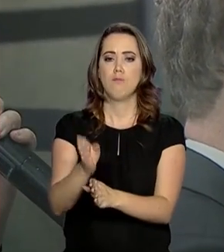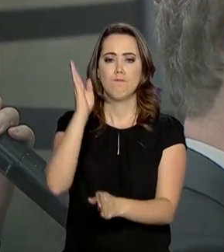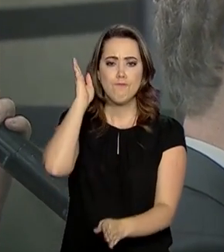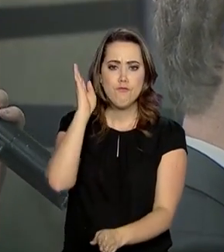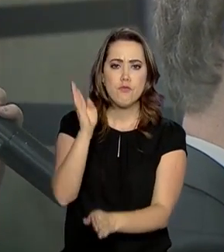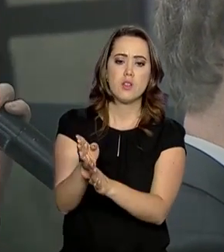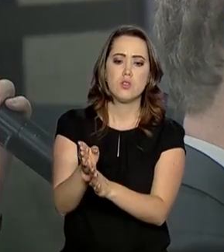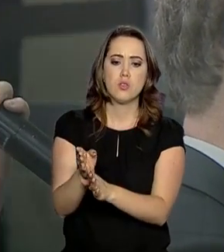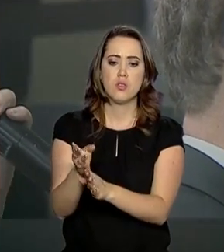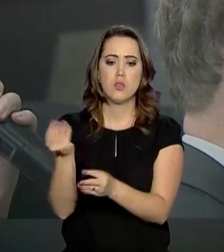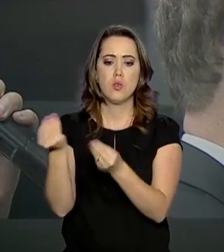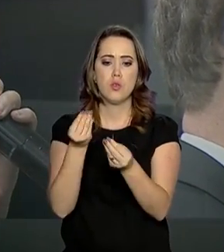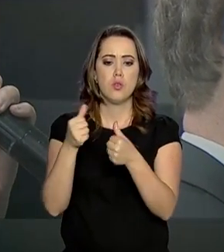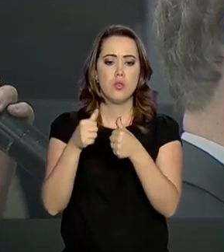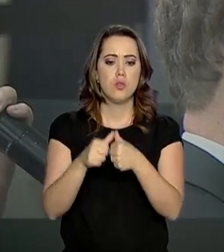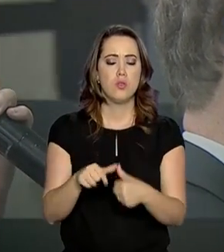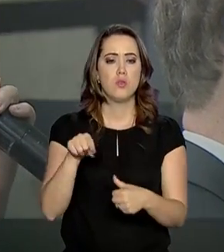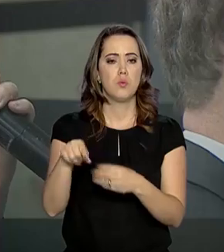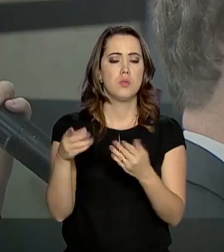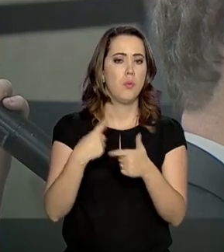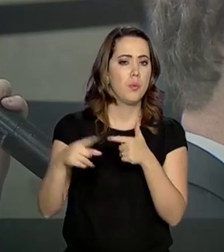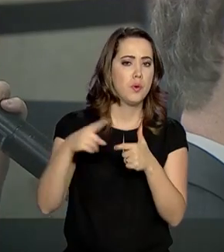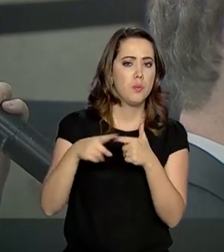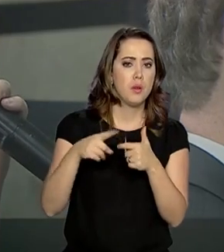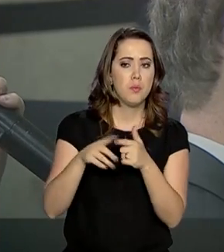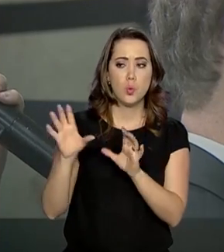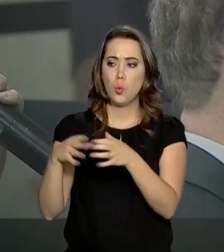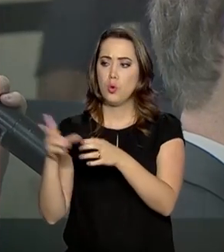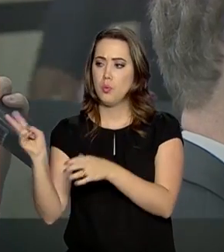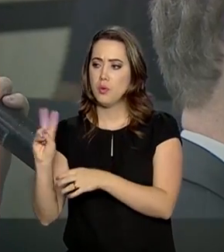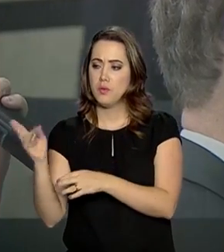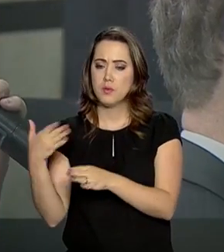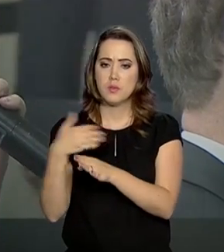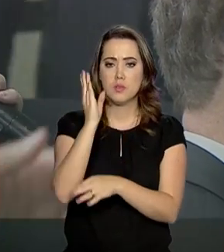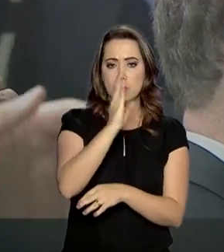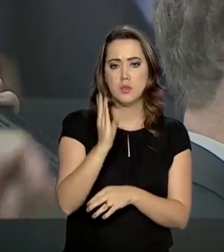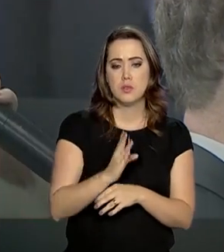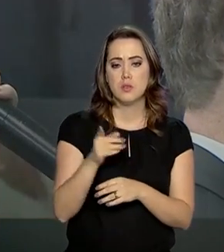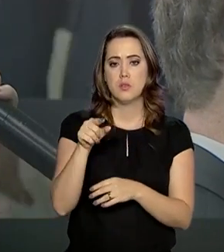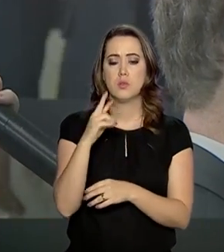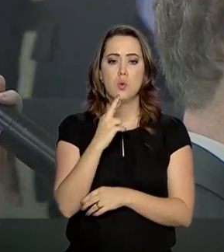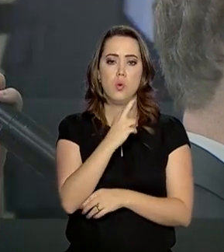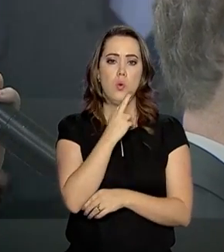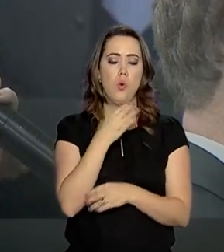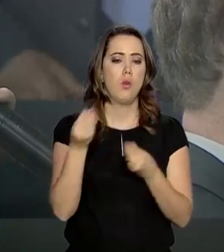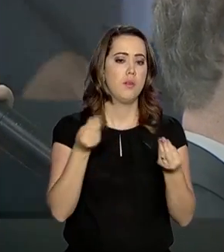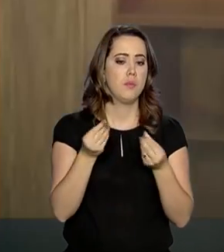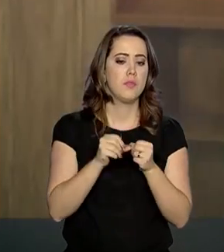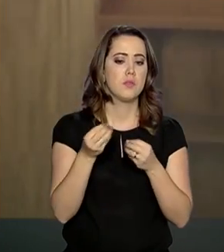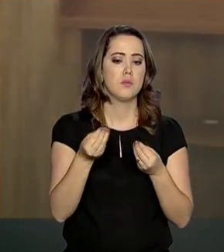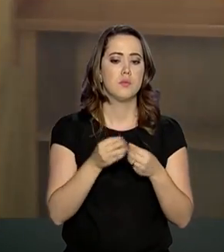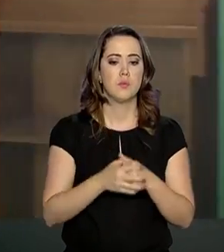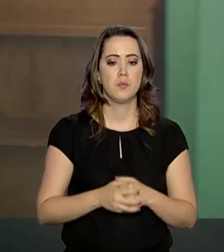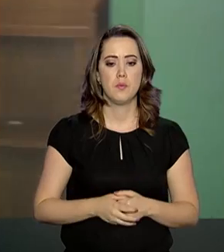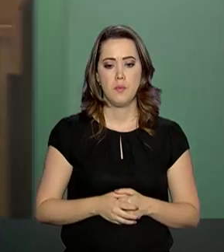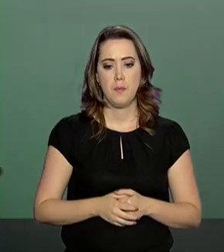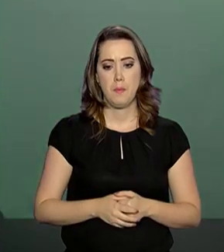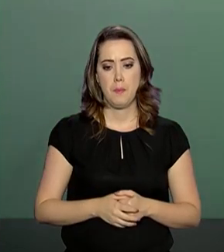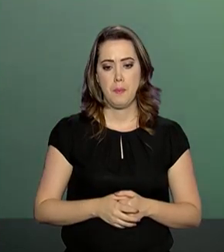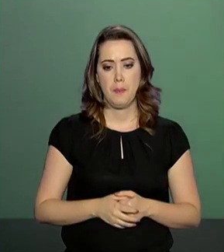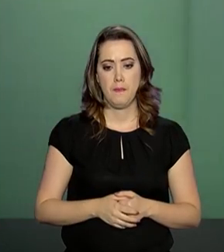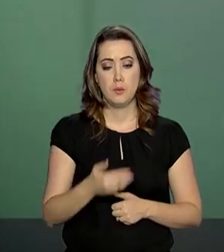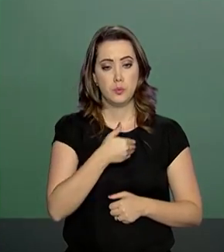eh como é que fica a situação desses venezuelanos aqui no Brasil em Roraima governo